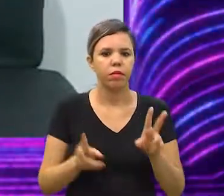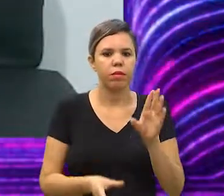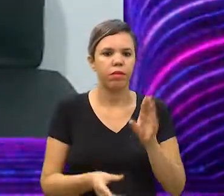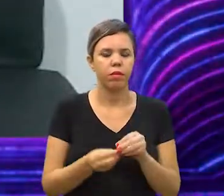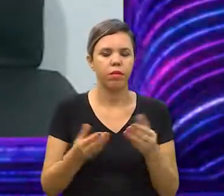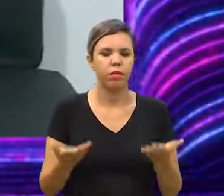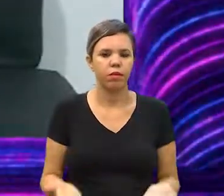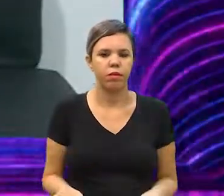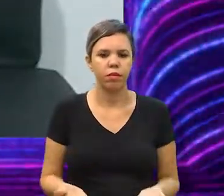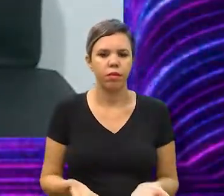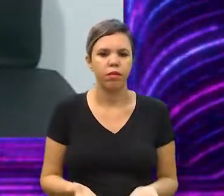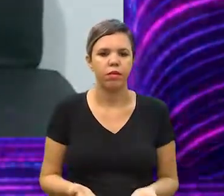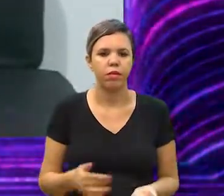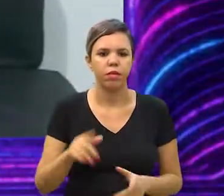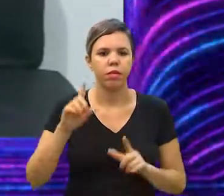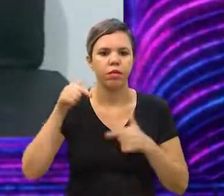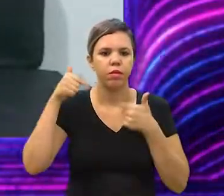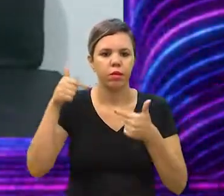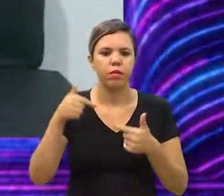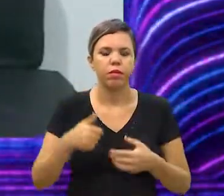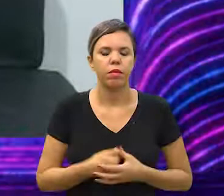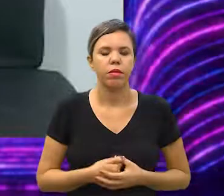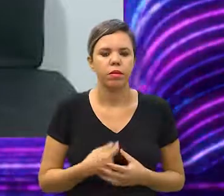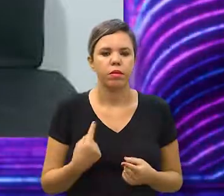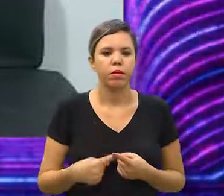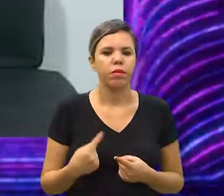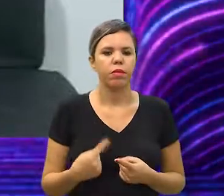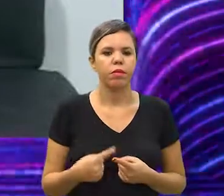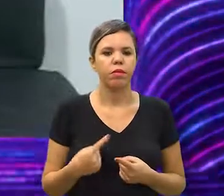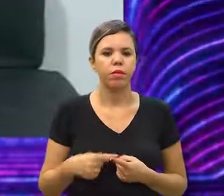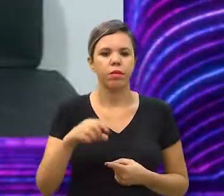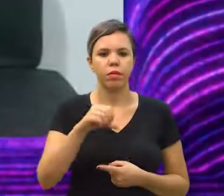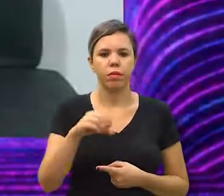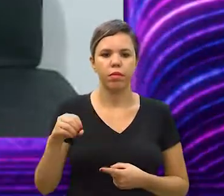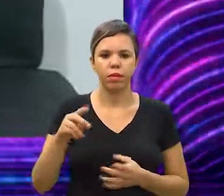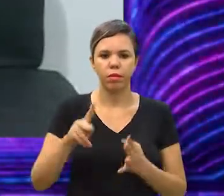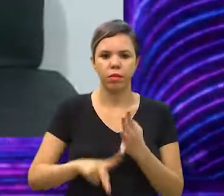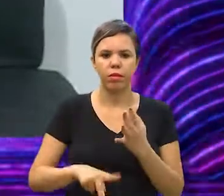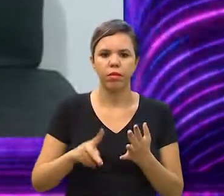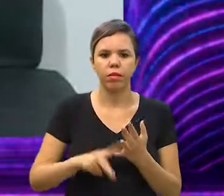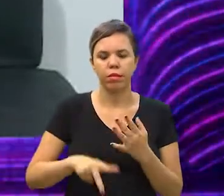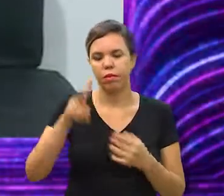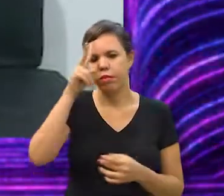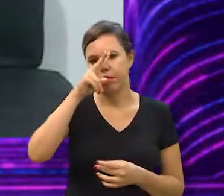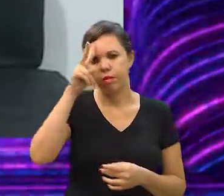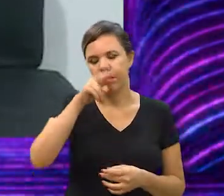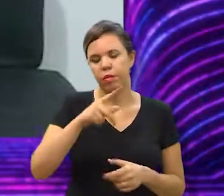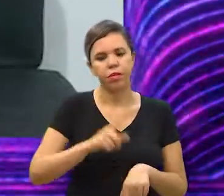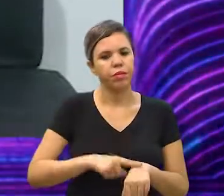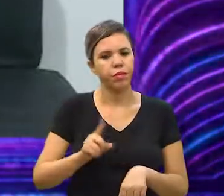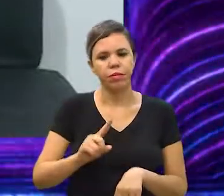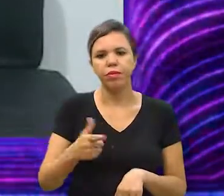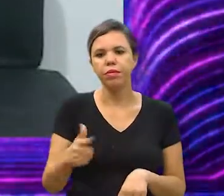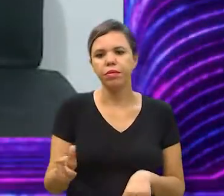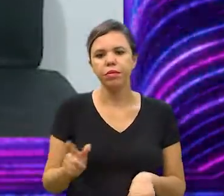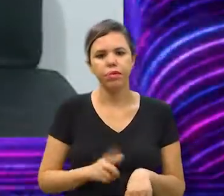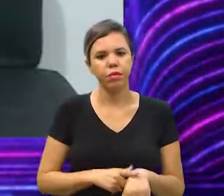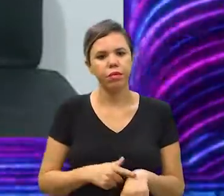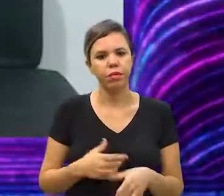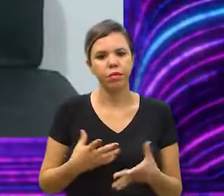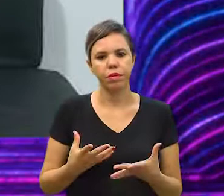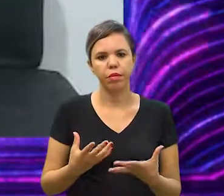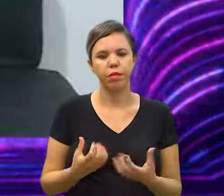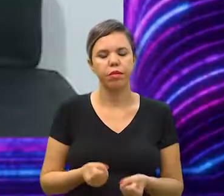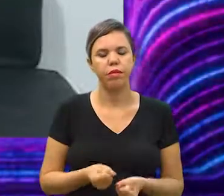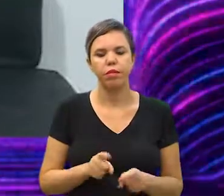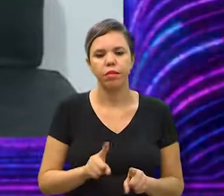e se apegar mais aos personagens, né, porque são 90 páginas de história, às vezes a pessoa não tem tempo para se